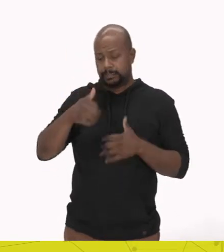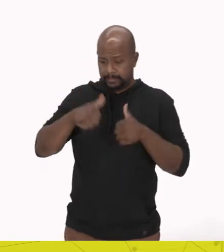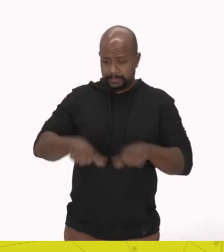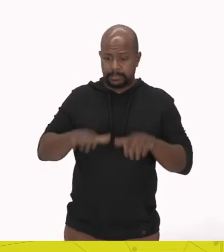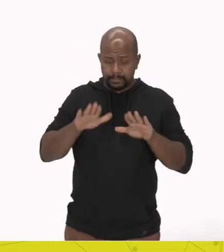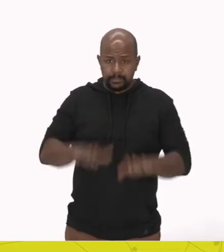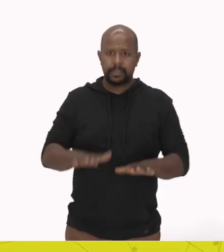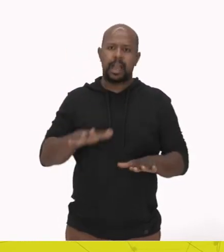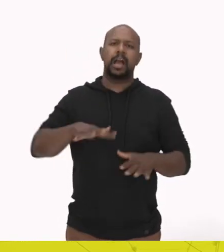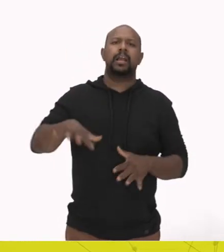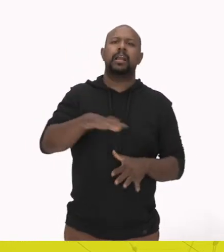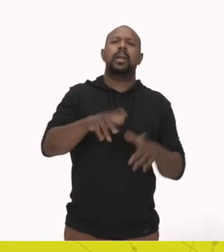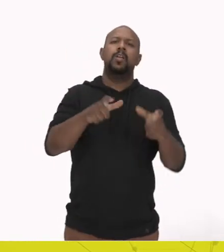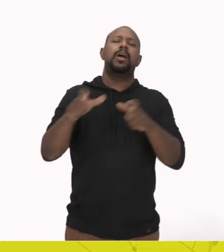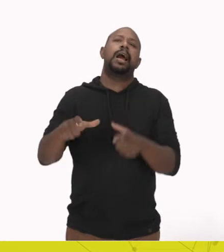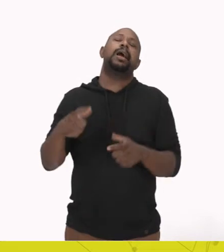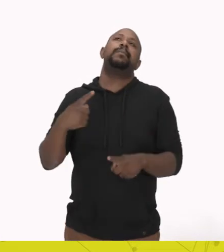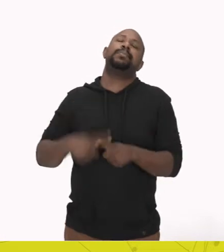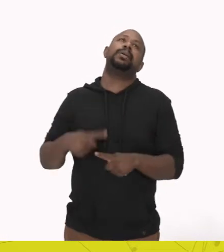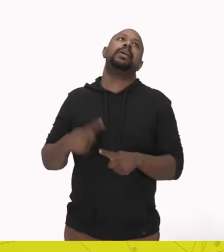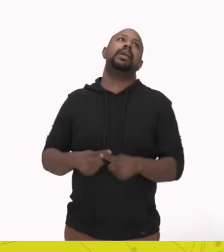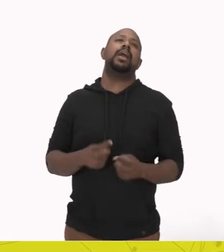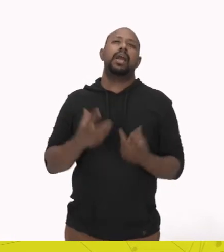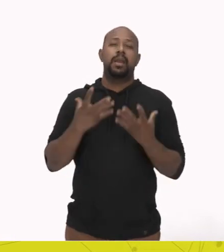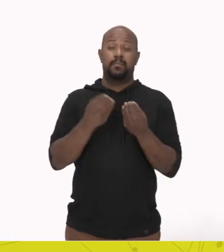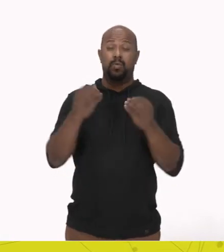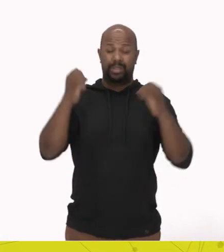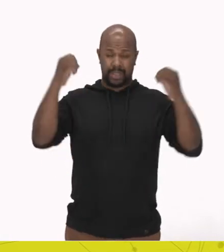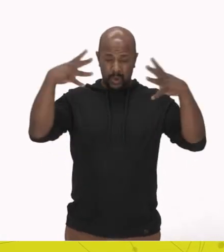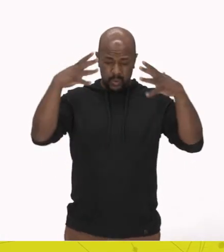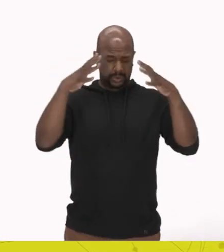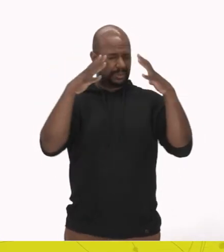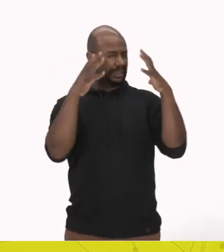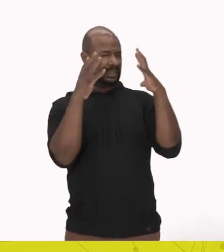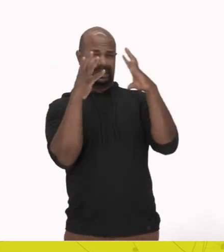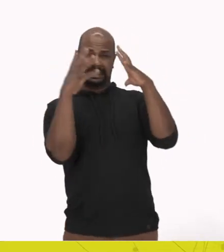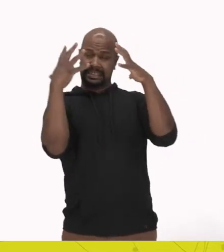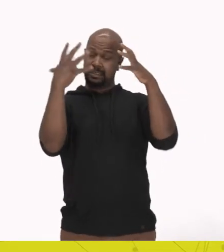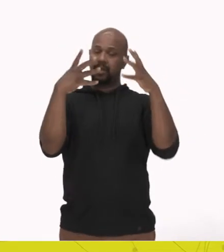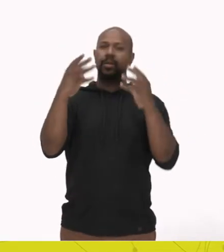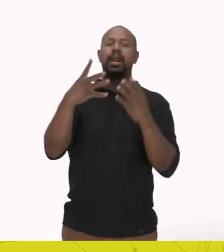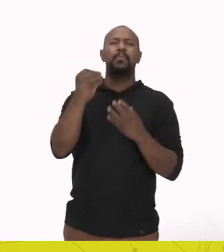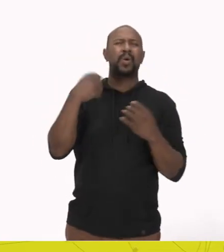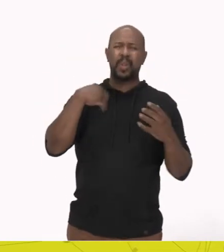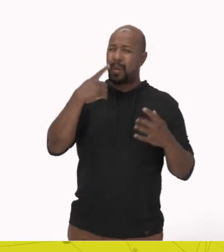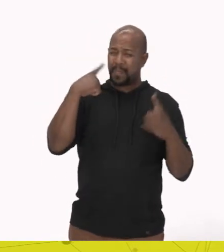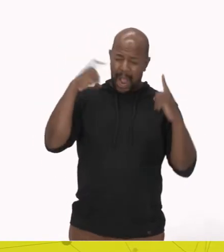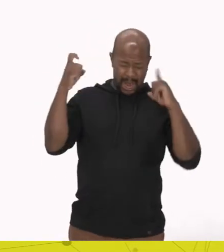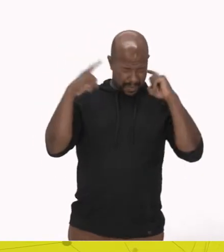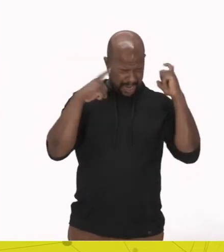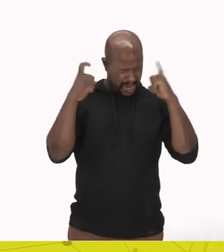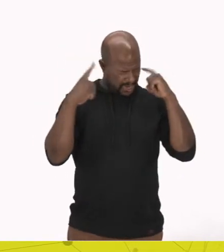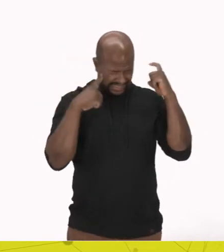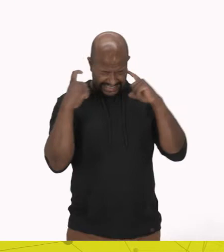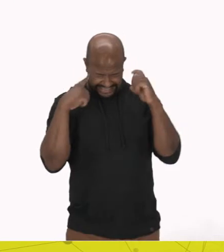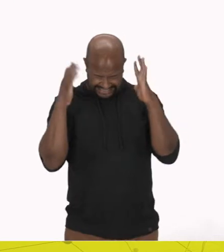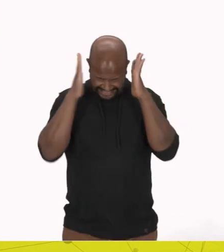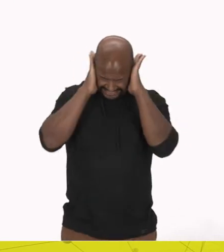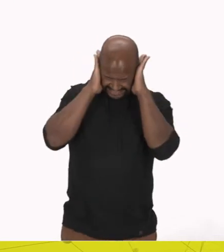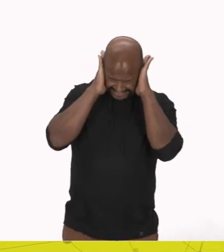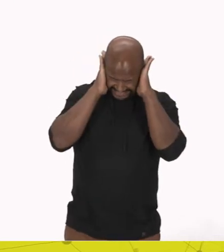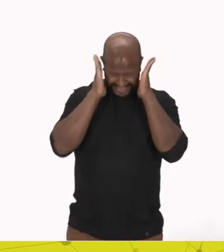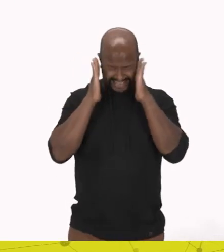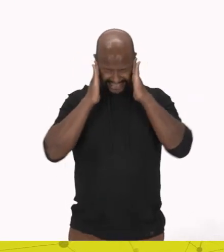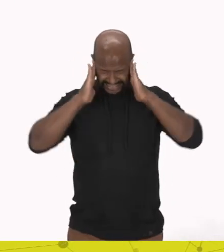da pessoa neurodiversa naquele ambiente, seja porque é muito iluminado ou porque tem muitos barulhos